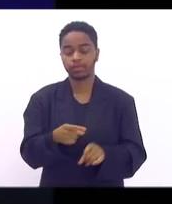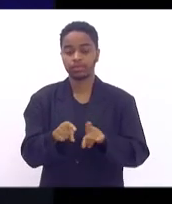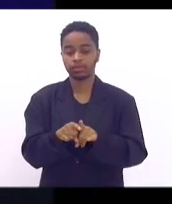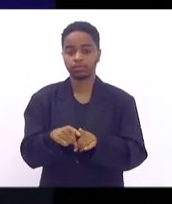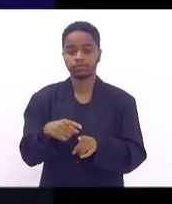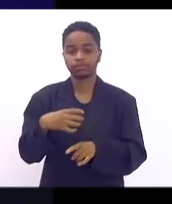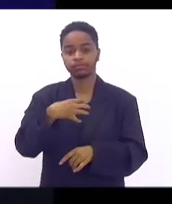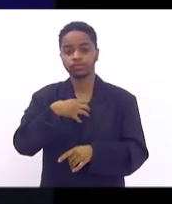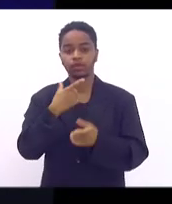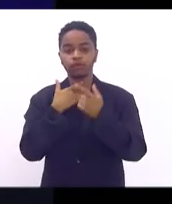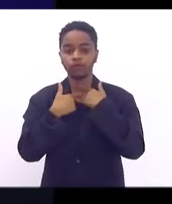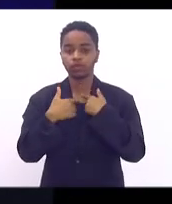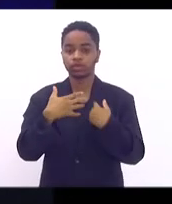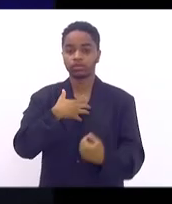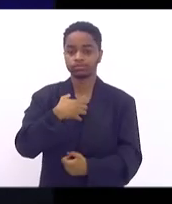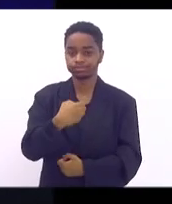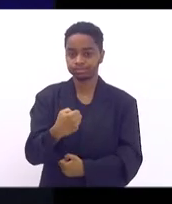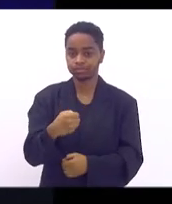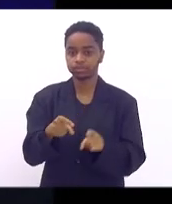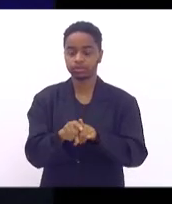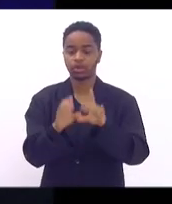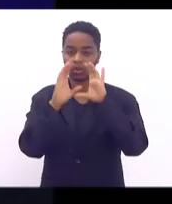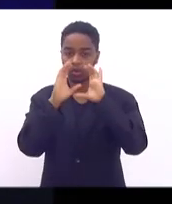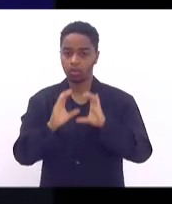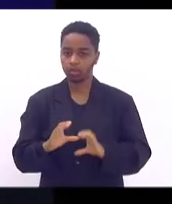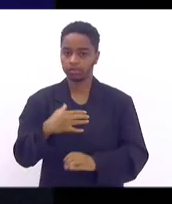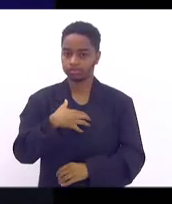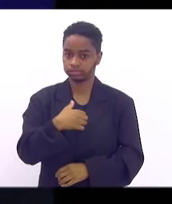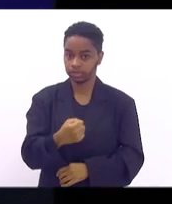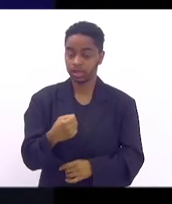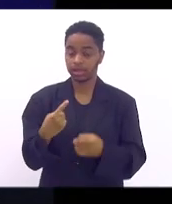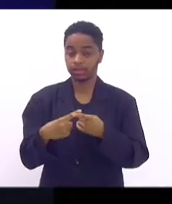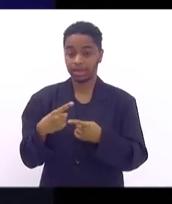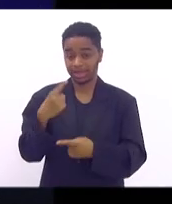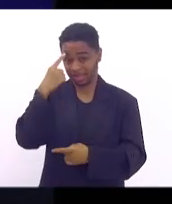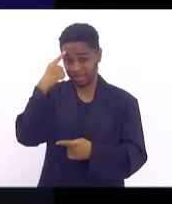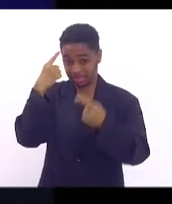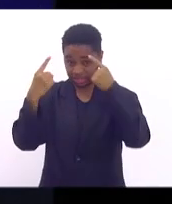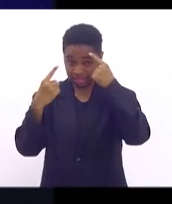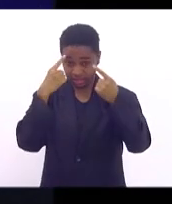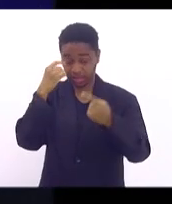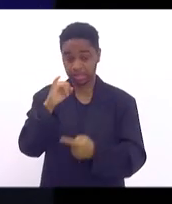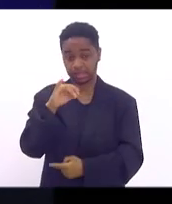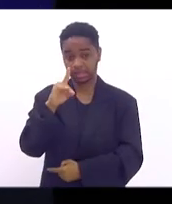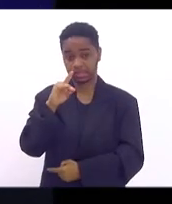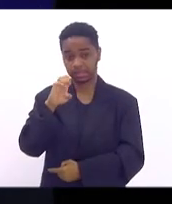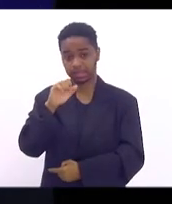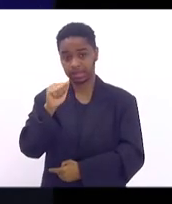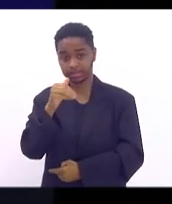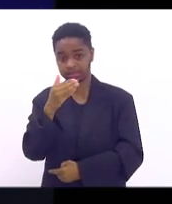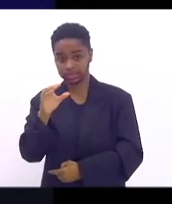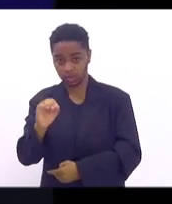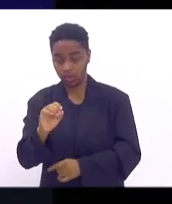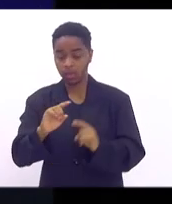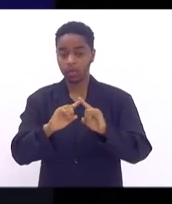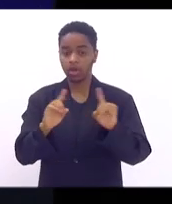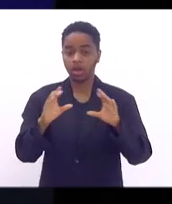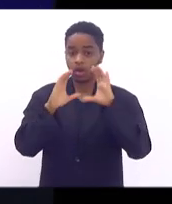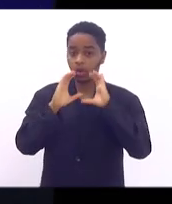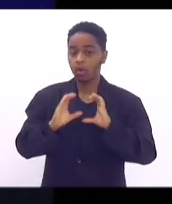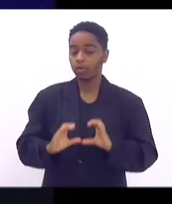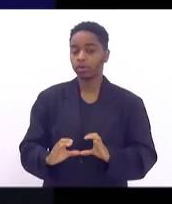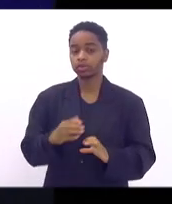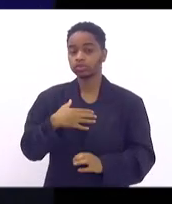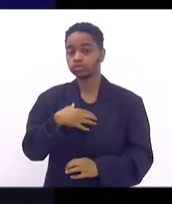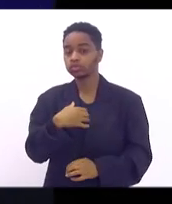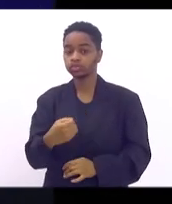suicida, comportamento suicida. Ideação suicida é a ideia, né, o ato de pensar no suicídio. O comportamento